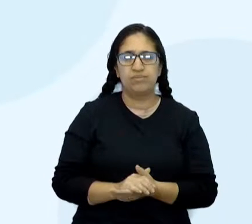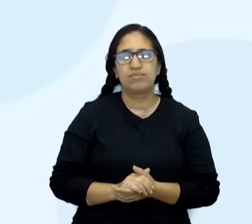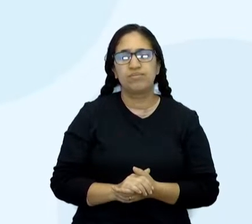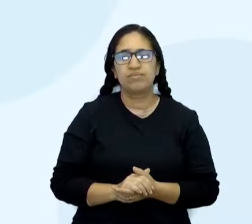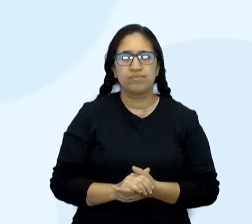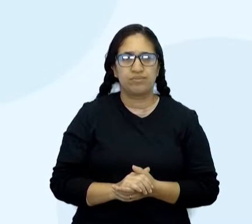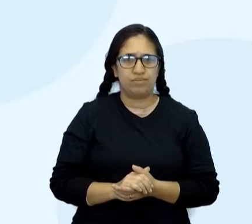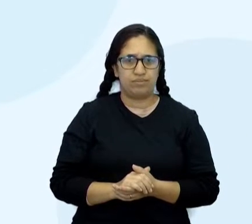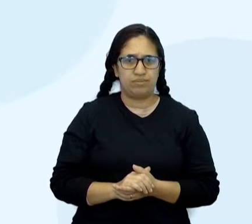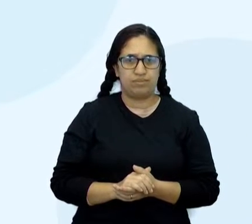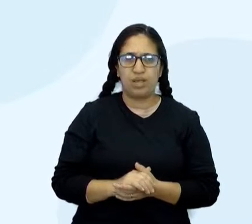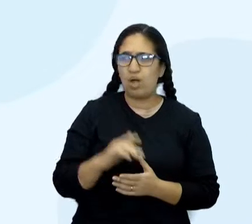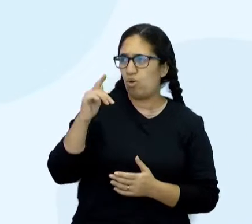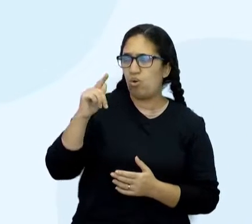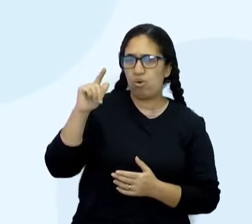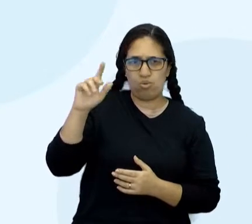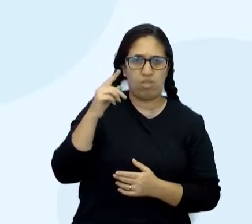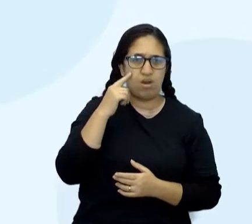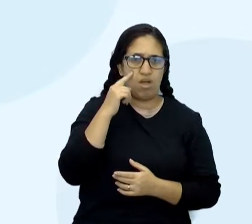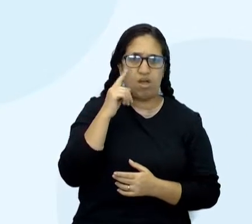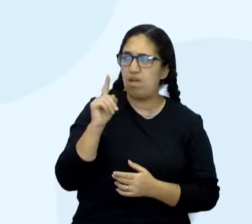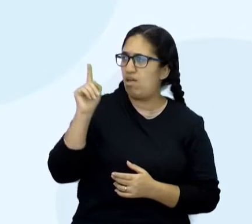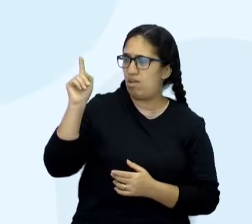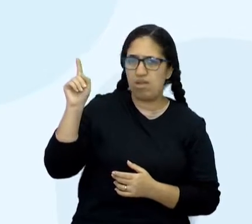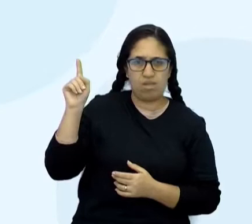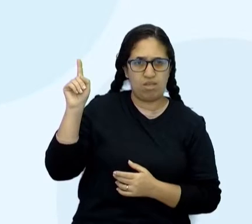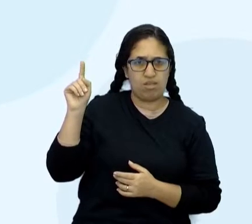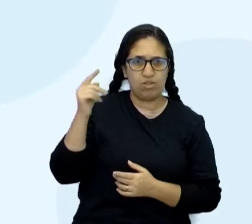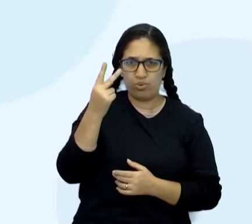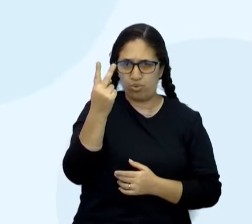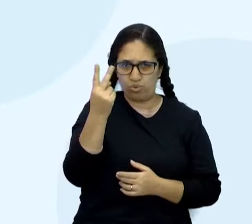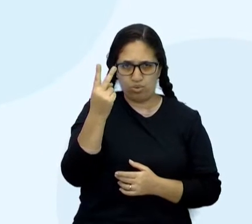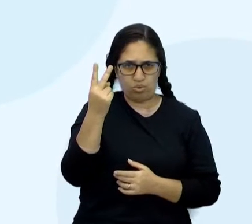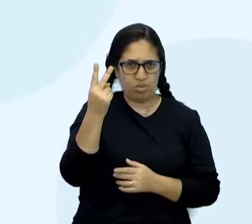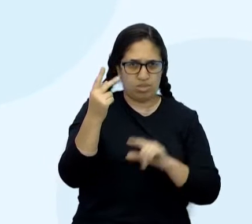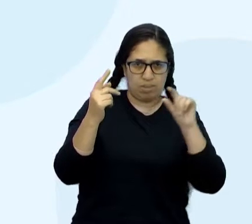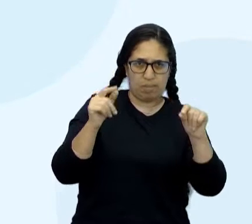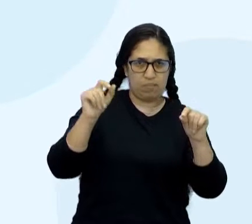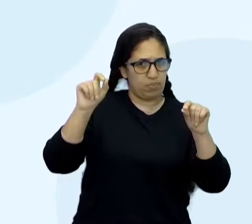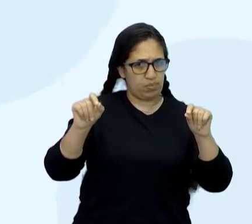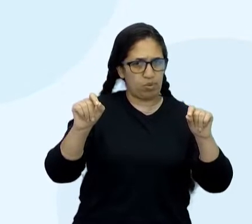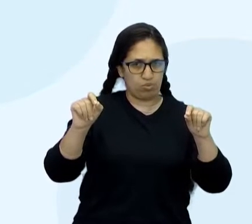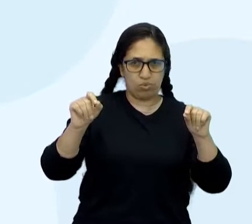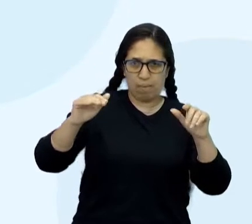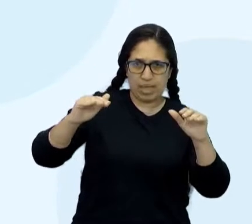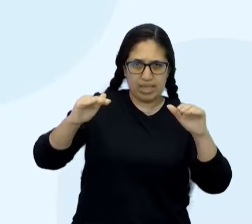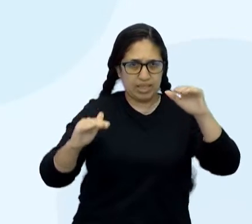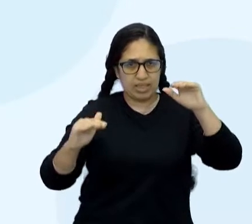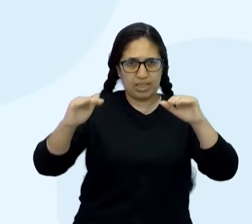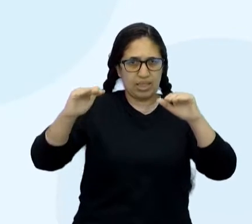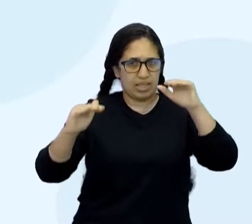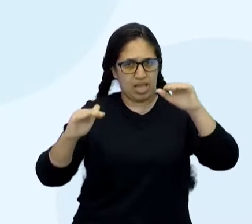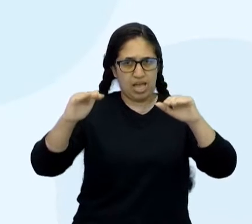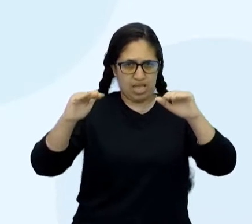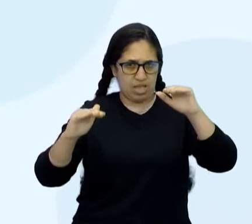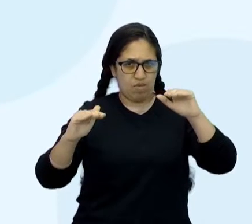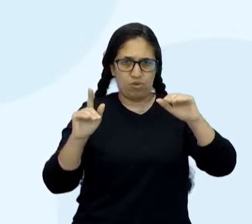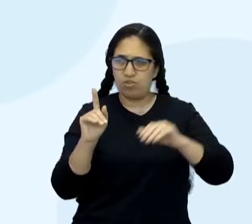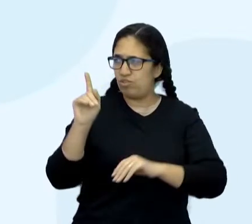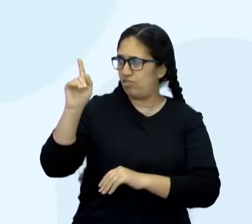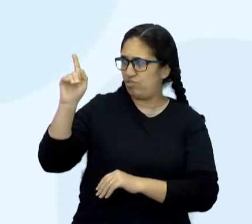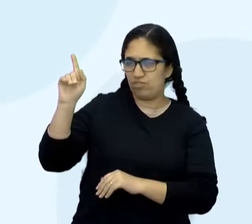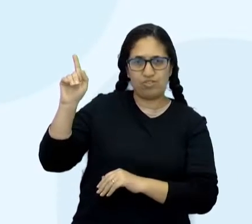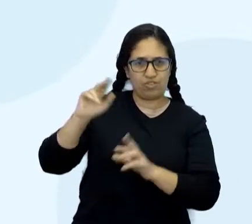bom? Outra coisa é, quando a gente tem dois pontos, né, que existe um desequilíbrio de cargas, que a gente vai chamar isso